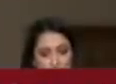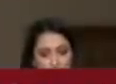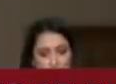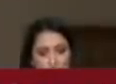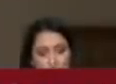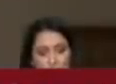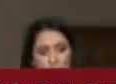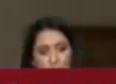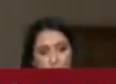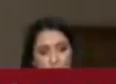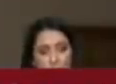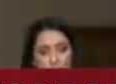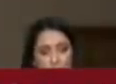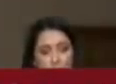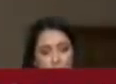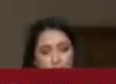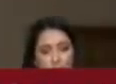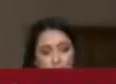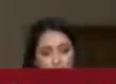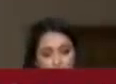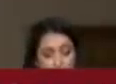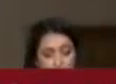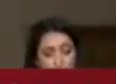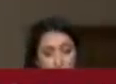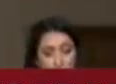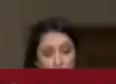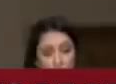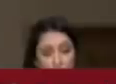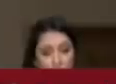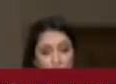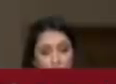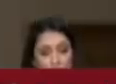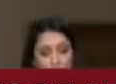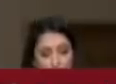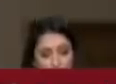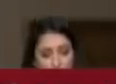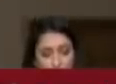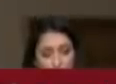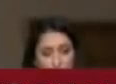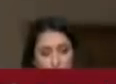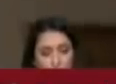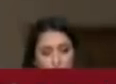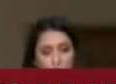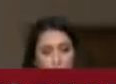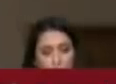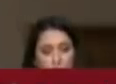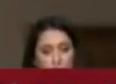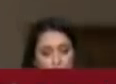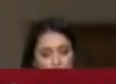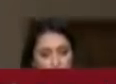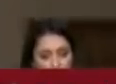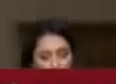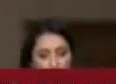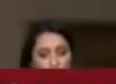qualquer parlamentar, porque nós somos imunes, né? Eu me lembro da época que o presidente Bolsonaro